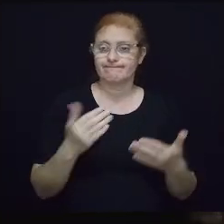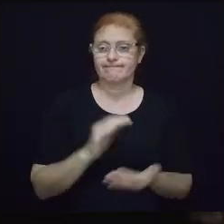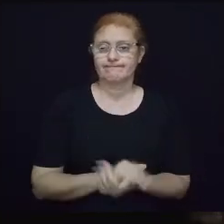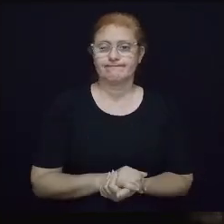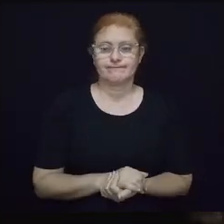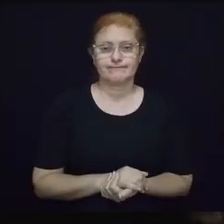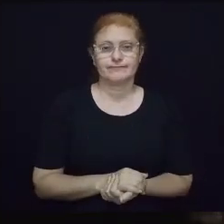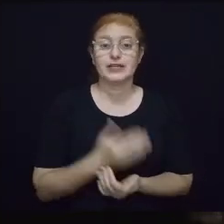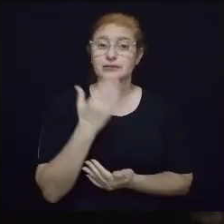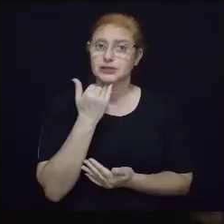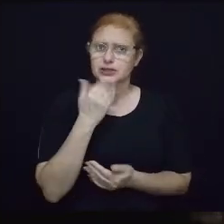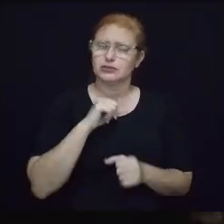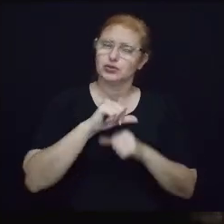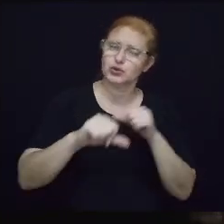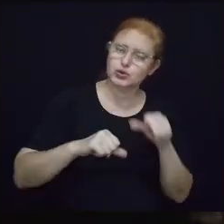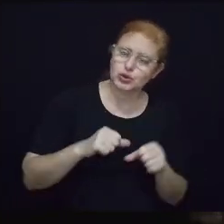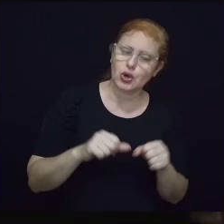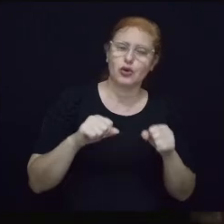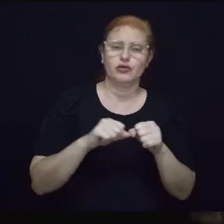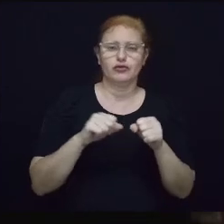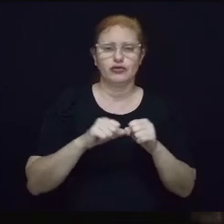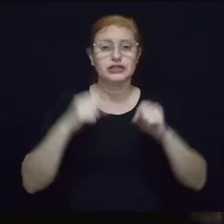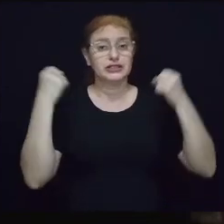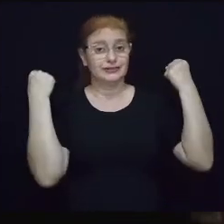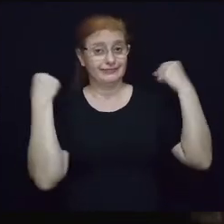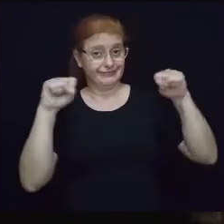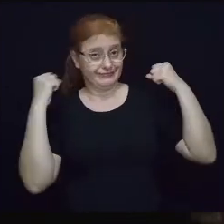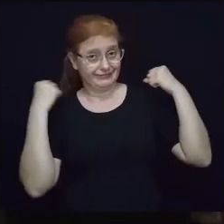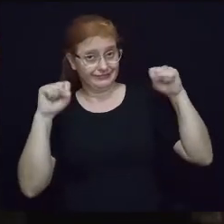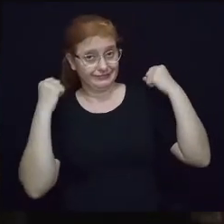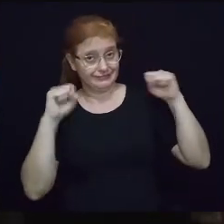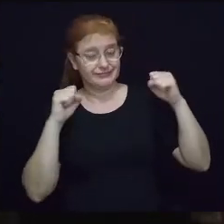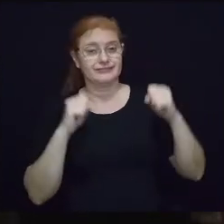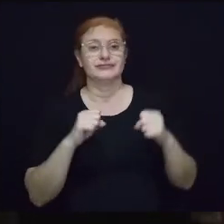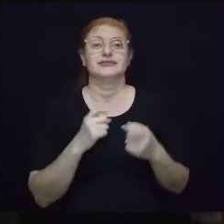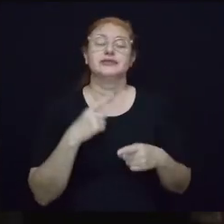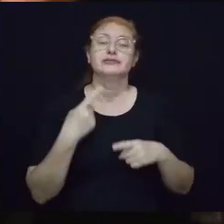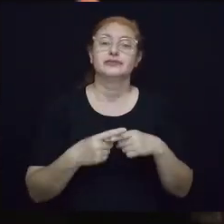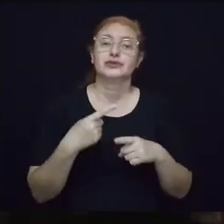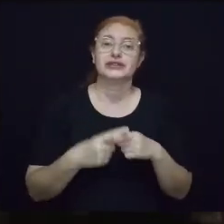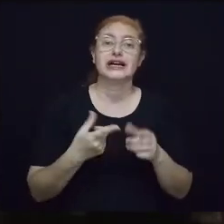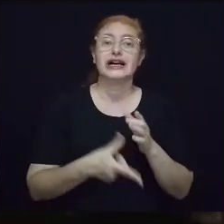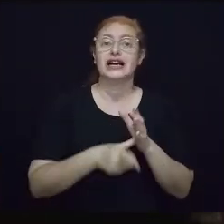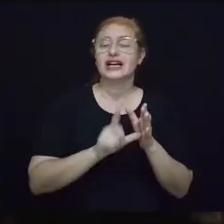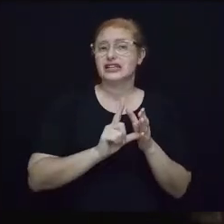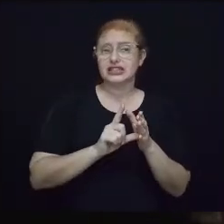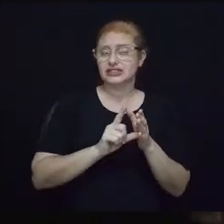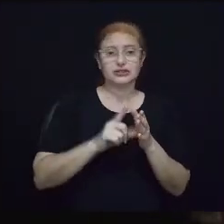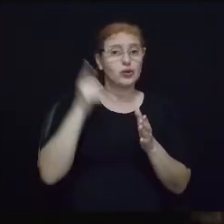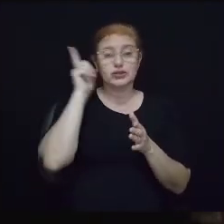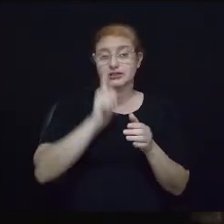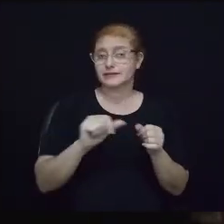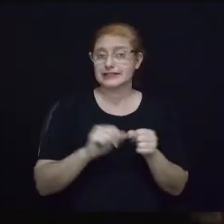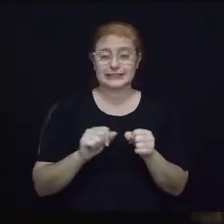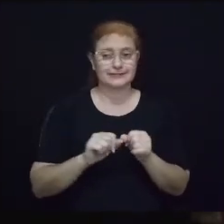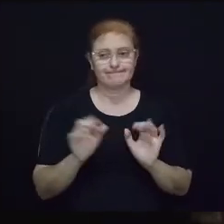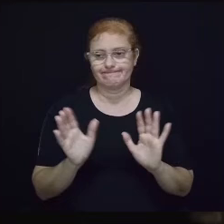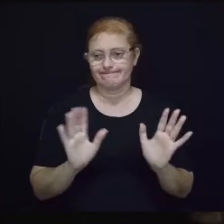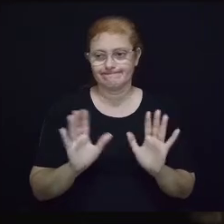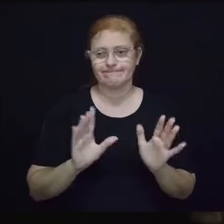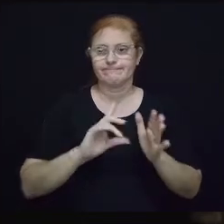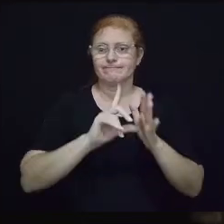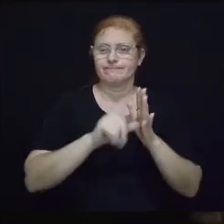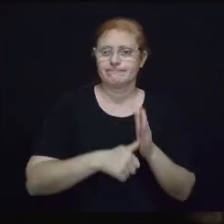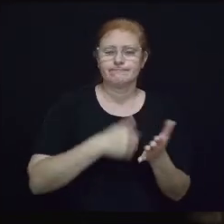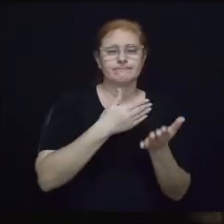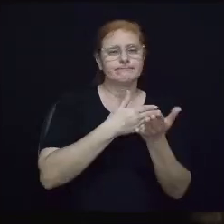Então, minha alimentação mudou, comecei a fazer atividade física, tudo isso porque antes eu não dava conta. E depois